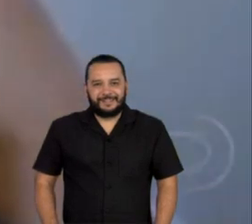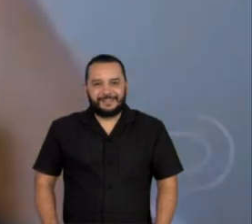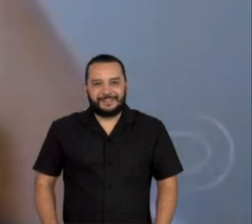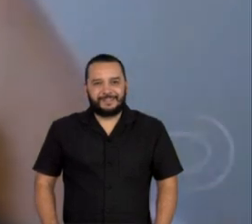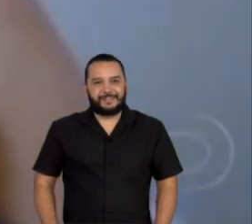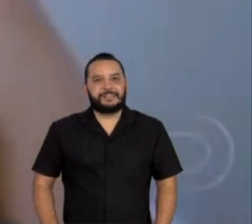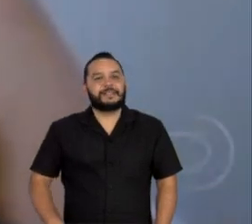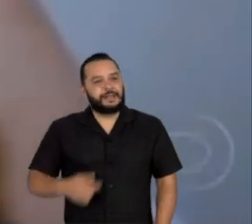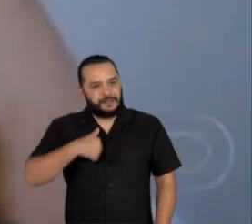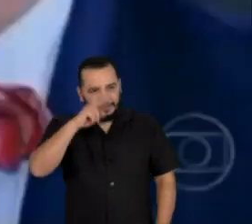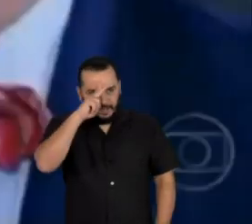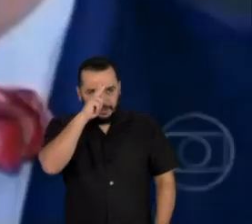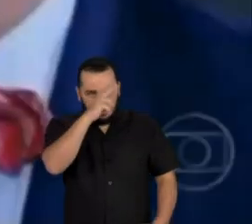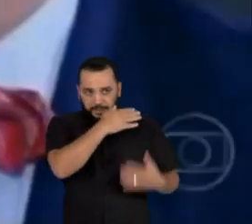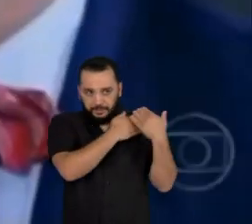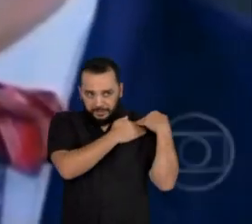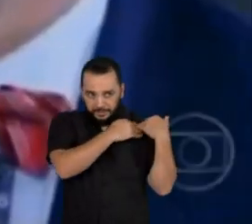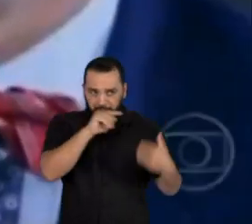Lembra-se da missão que eu lhe dei?